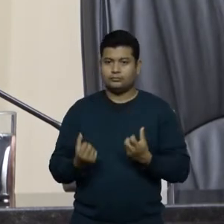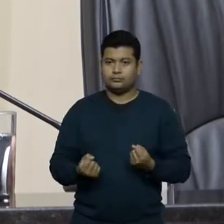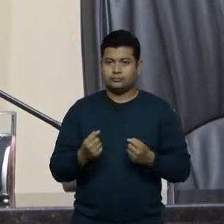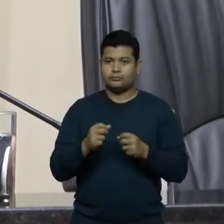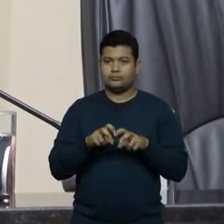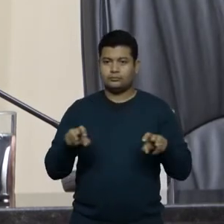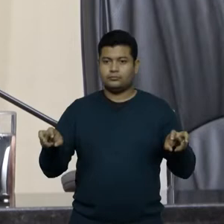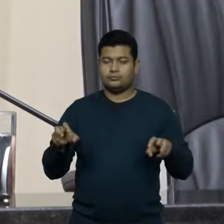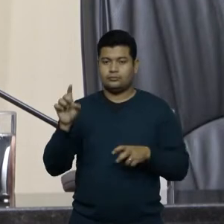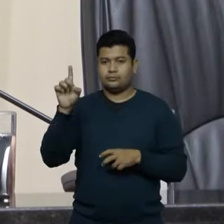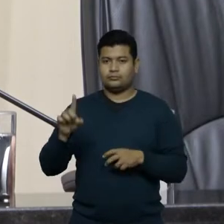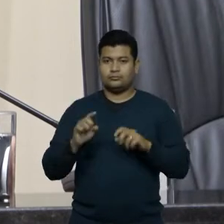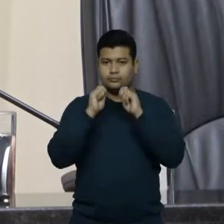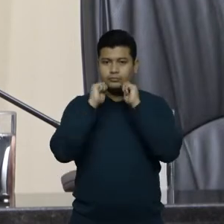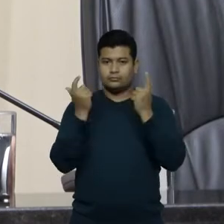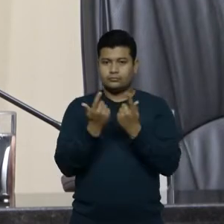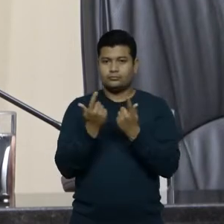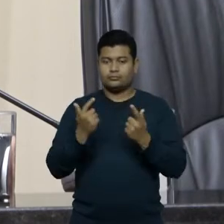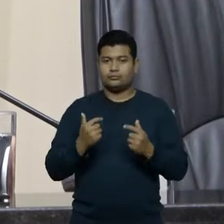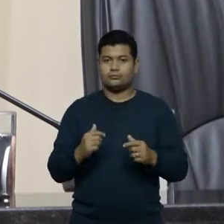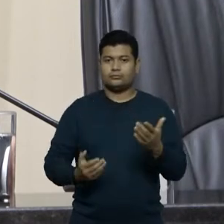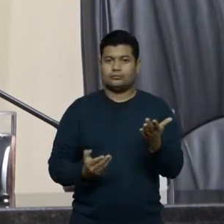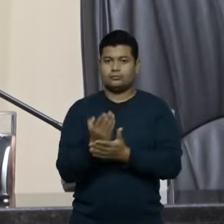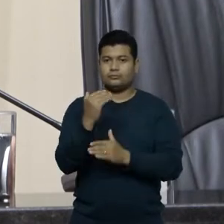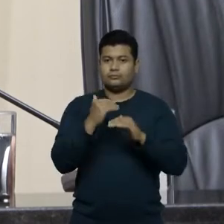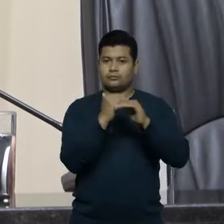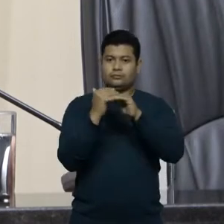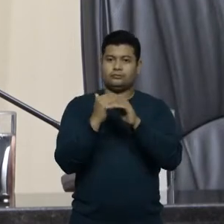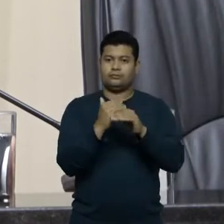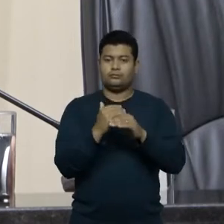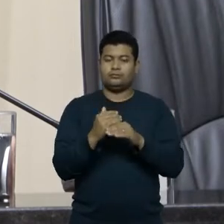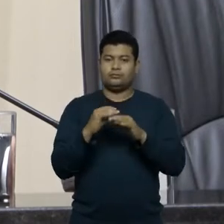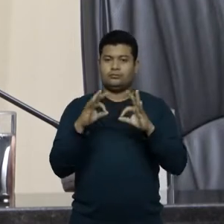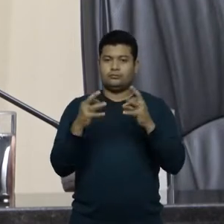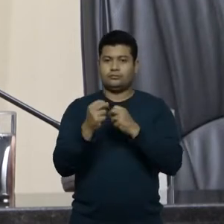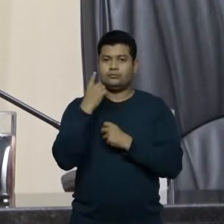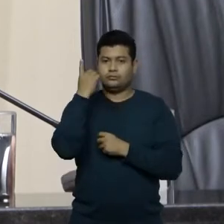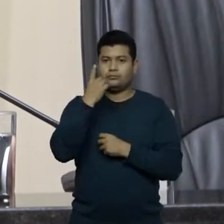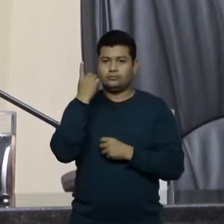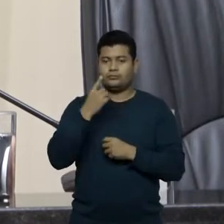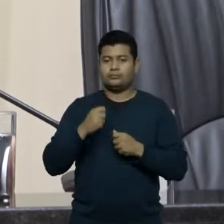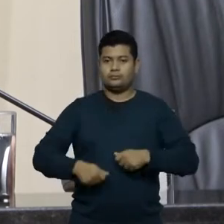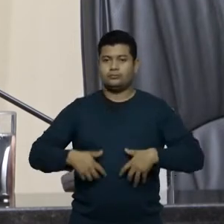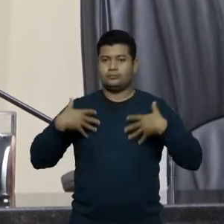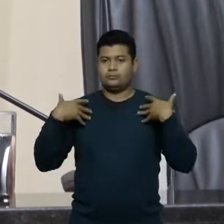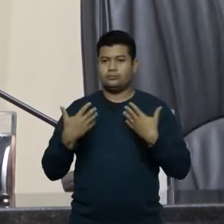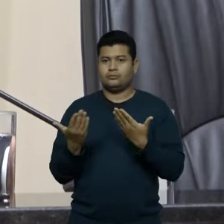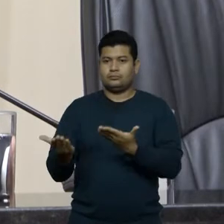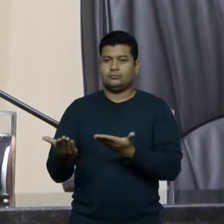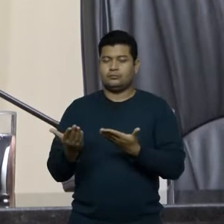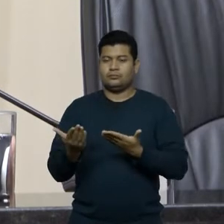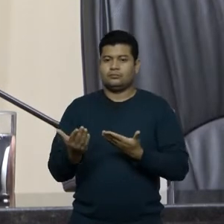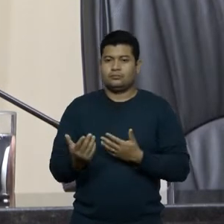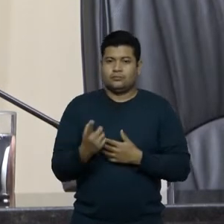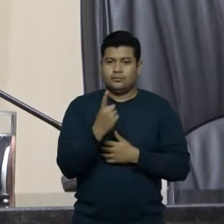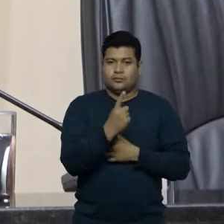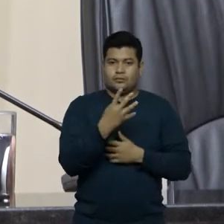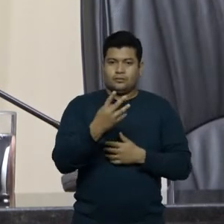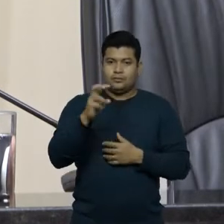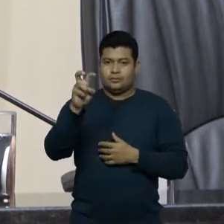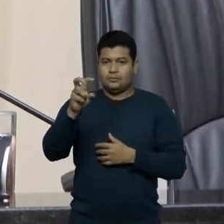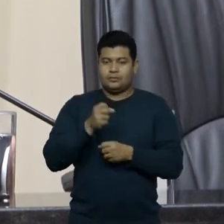mesa e aprovada por unanimidade pelos demais parlamentares em homenagem ao 145 anos